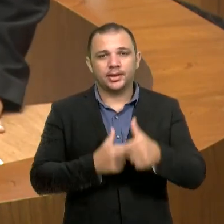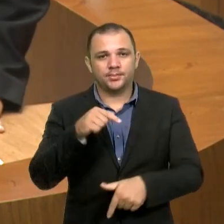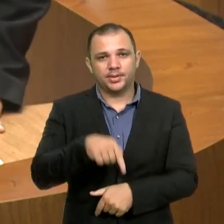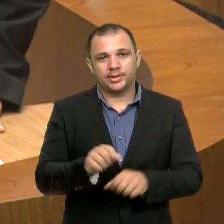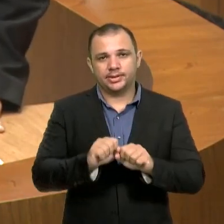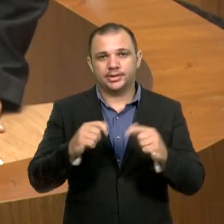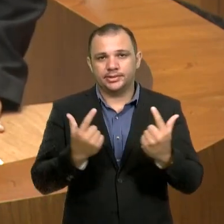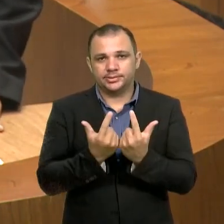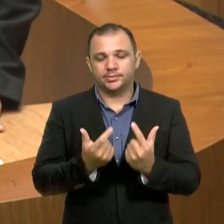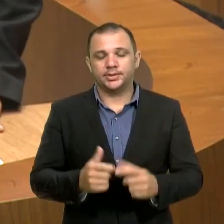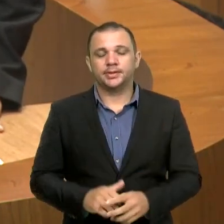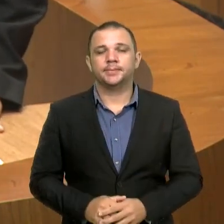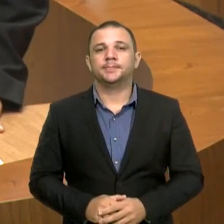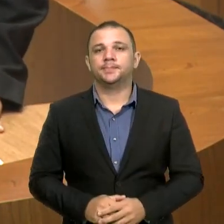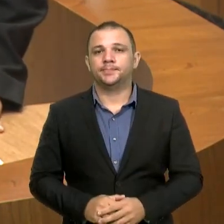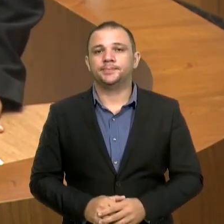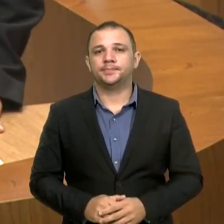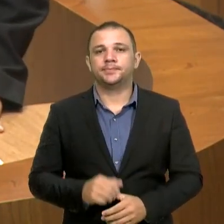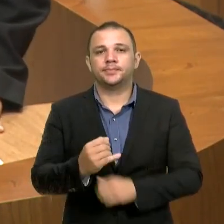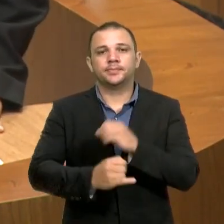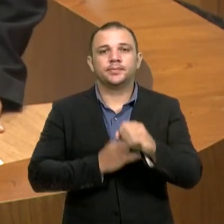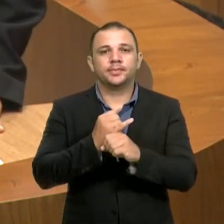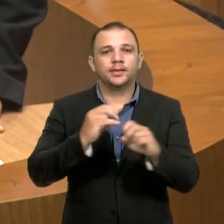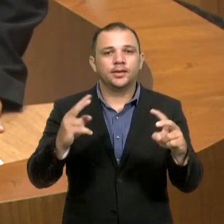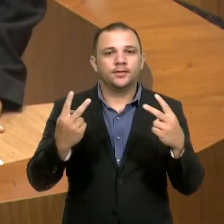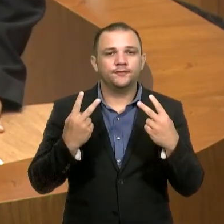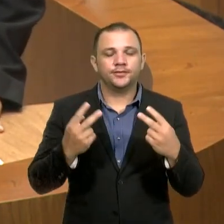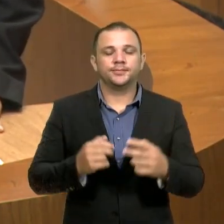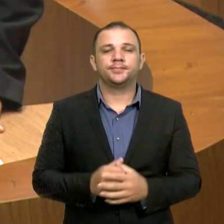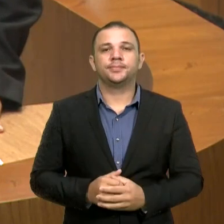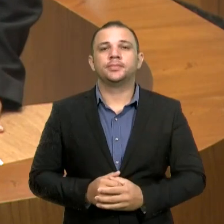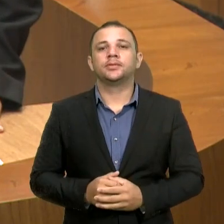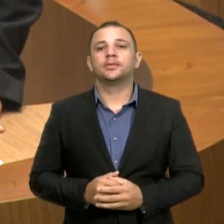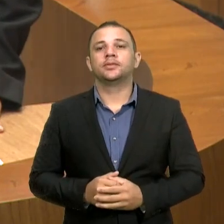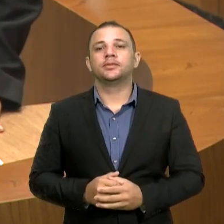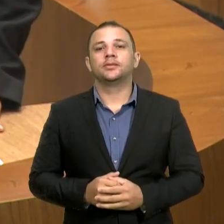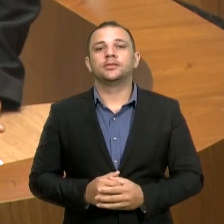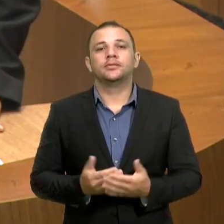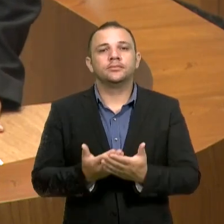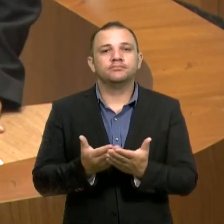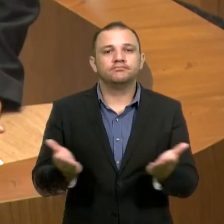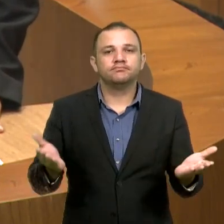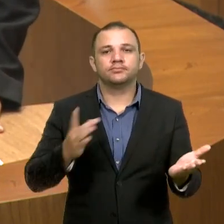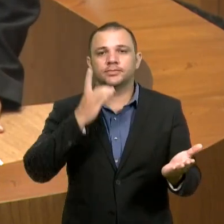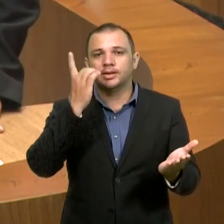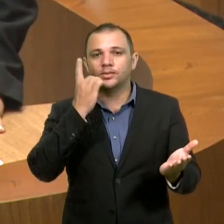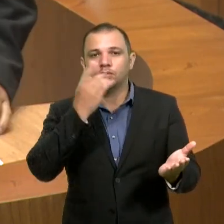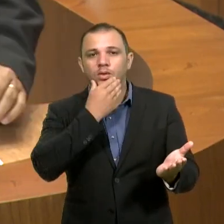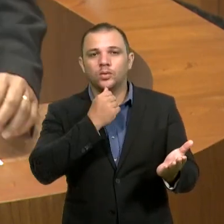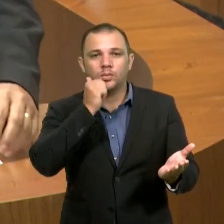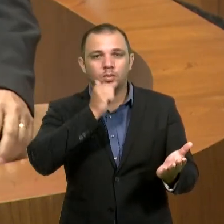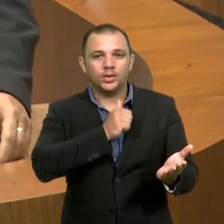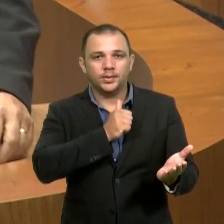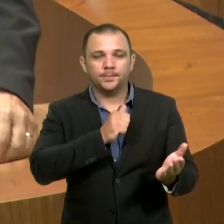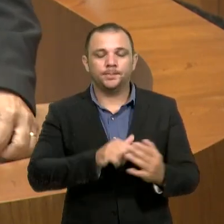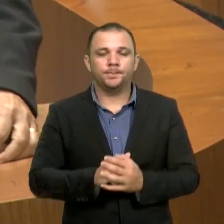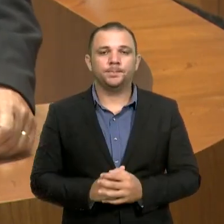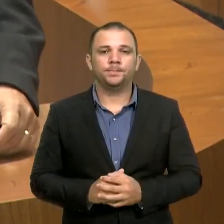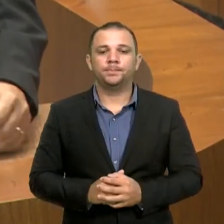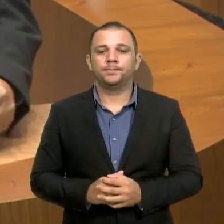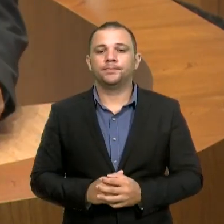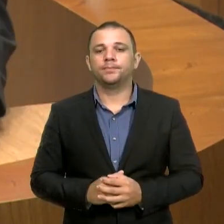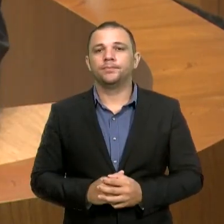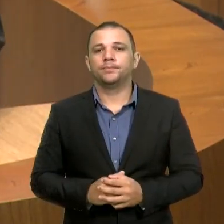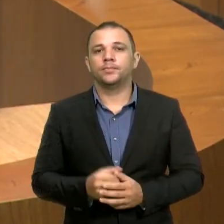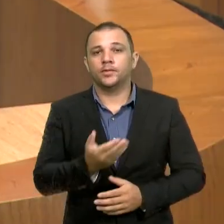da nossa querida Assembleia, internautas, meus queridos colegas, deputados e deputadas que